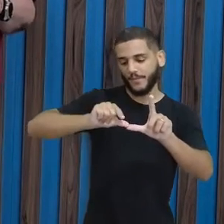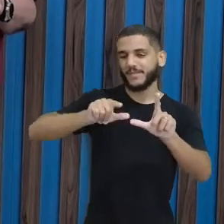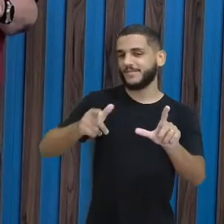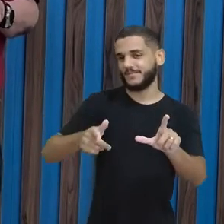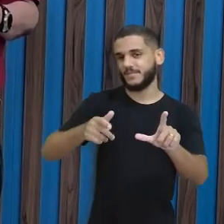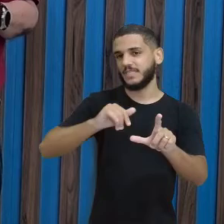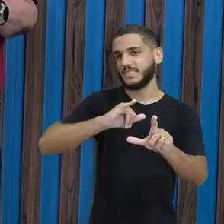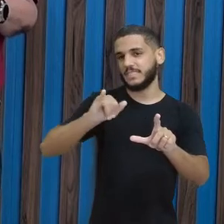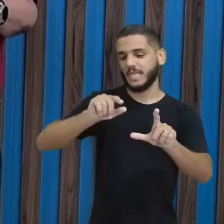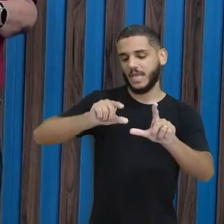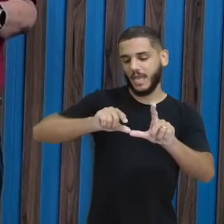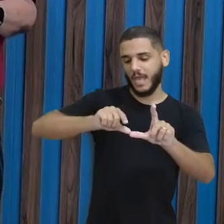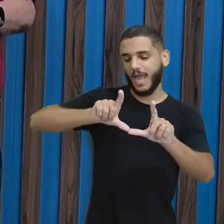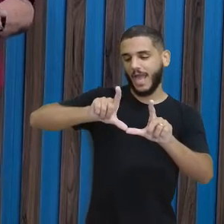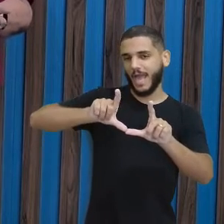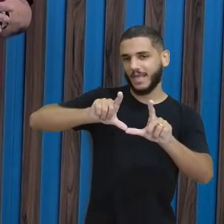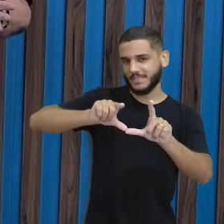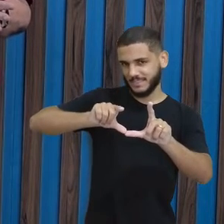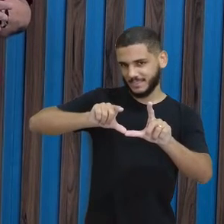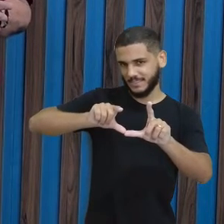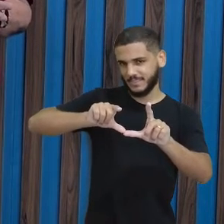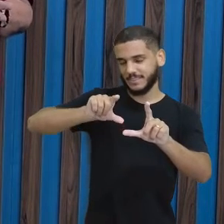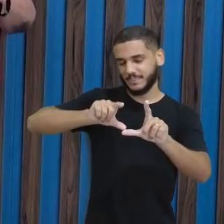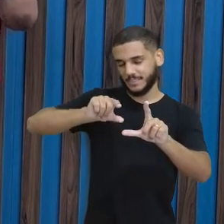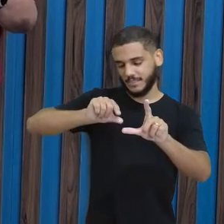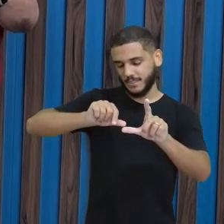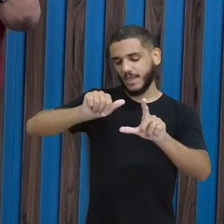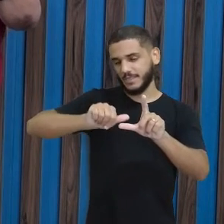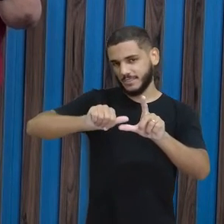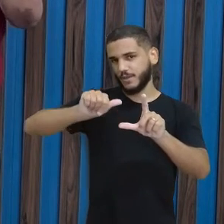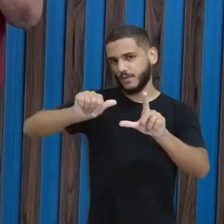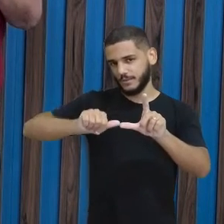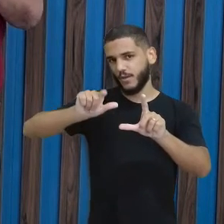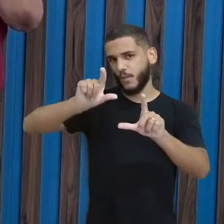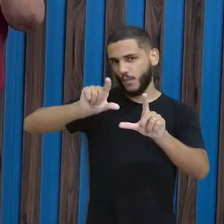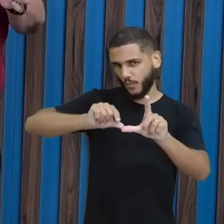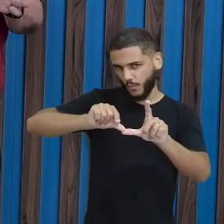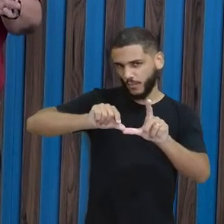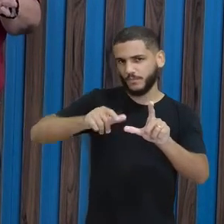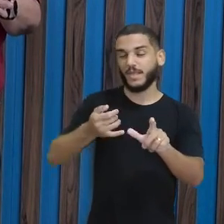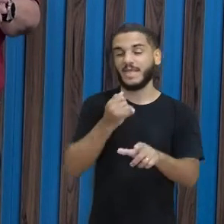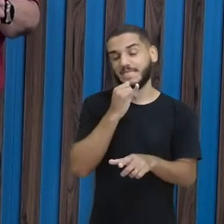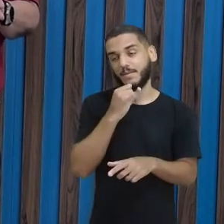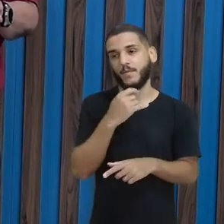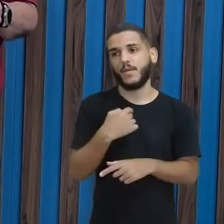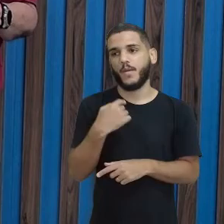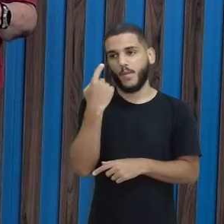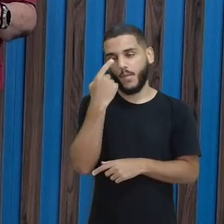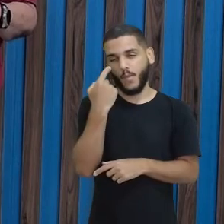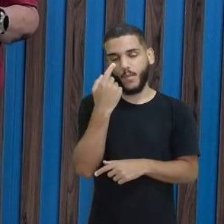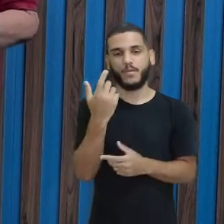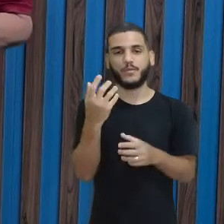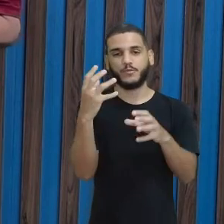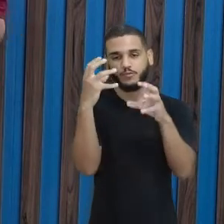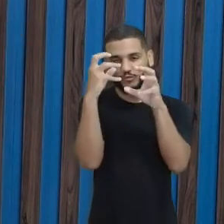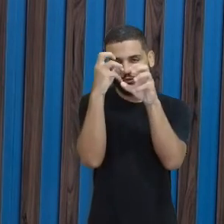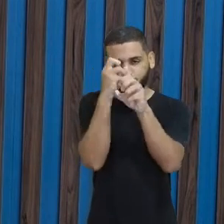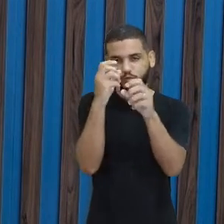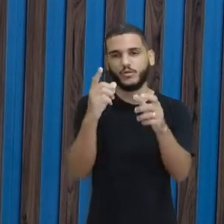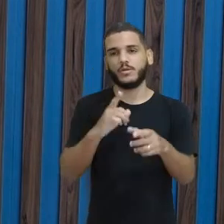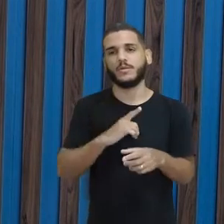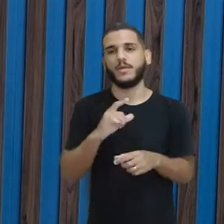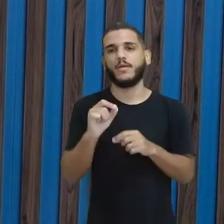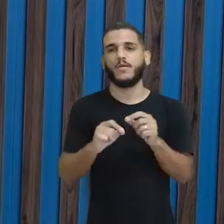for azinho, ele vai ser a carga recessiva. Um exemplo, eu tenho olhos castanhos, meus olhos são escuros. Então eu sou